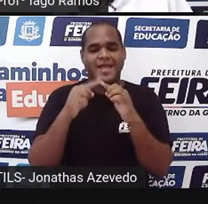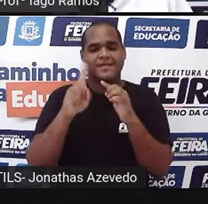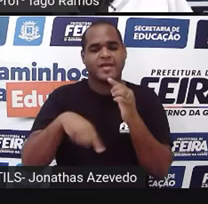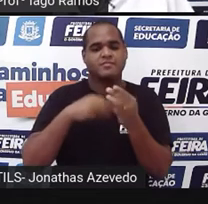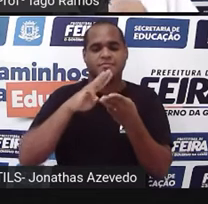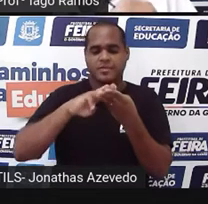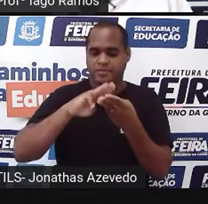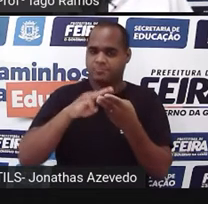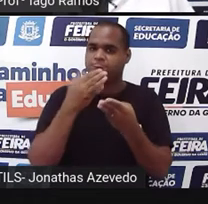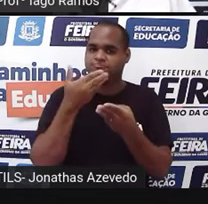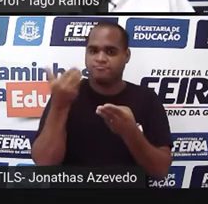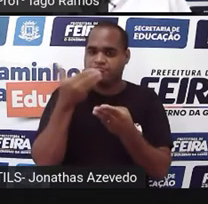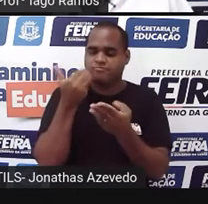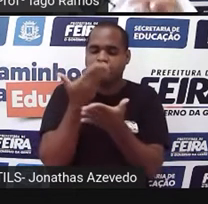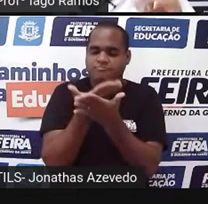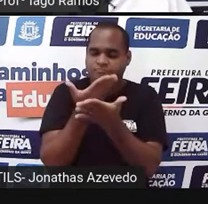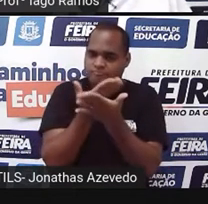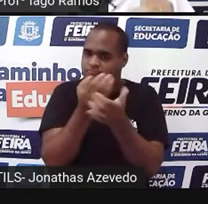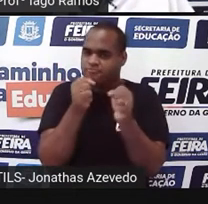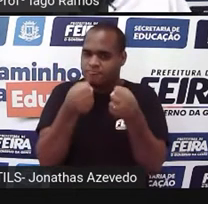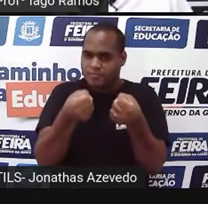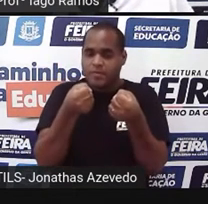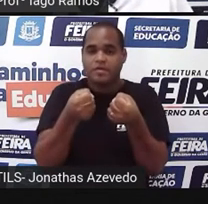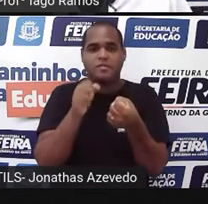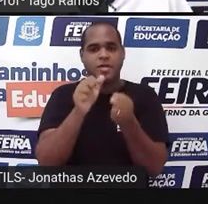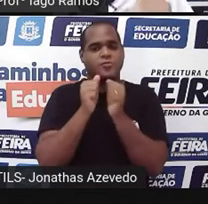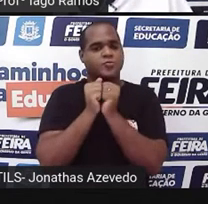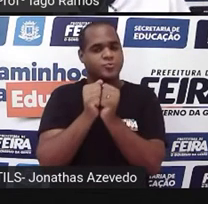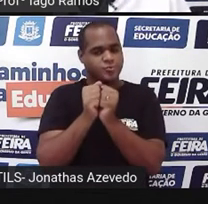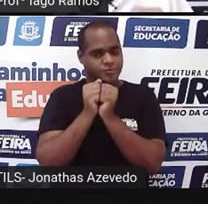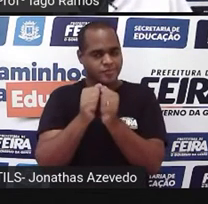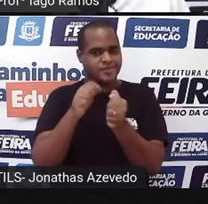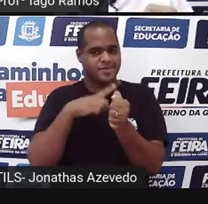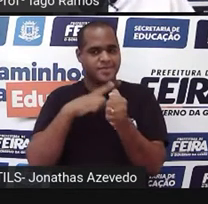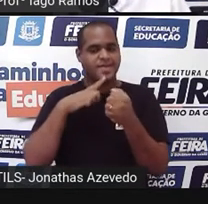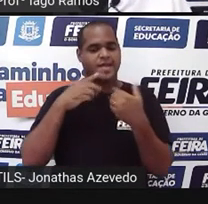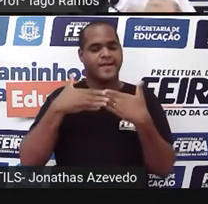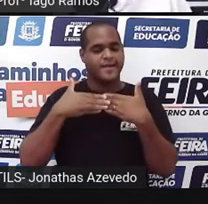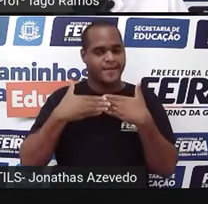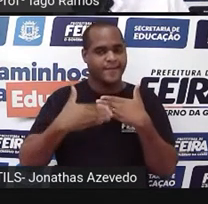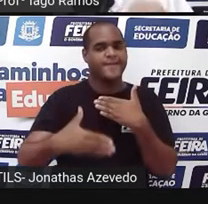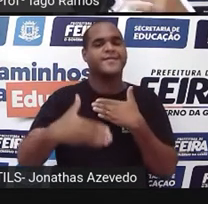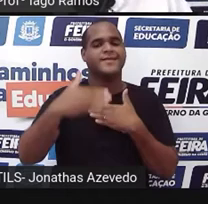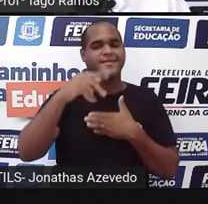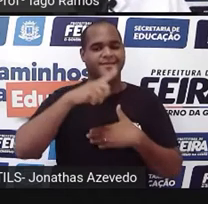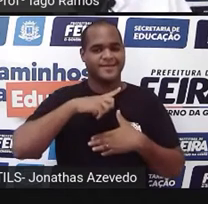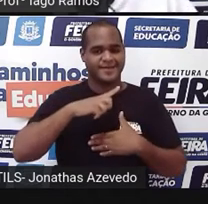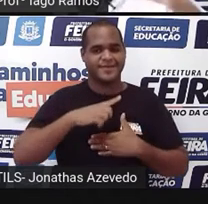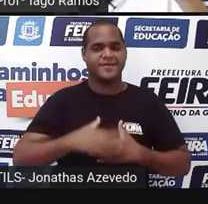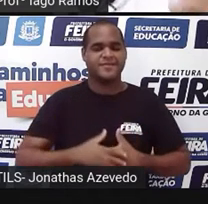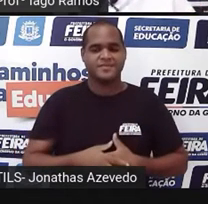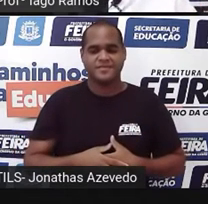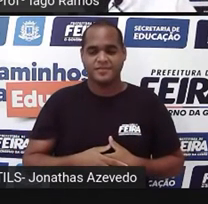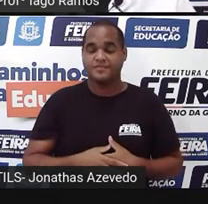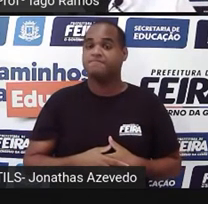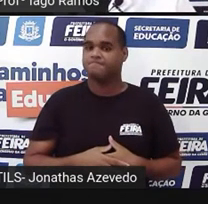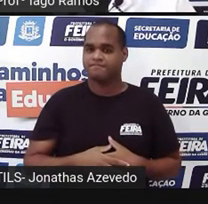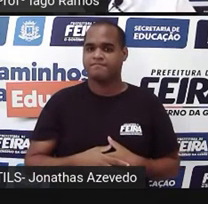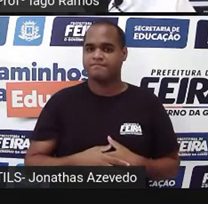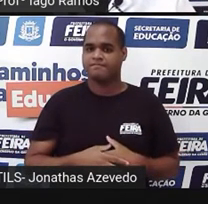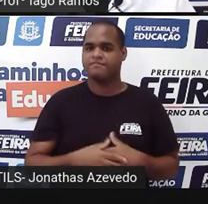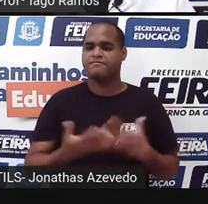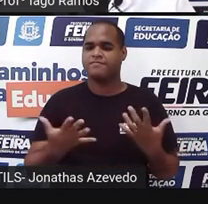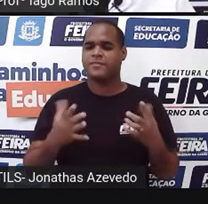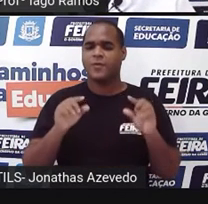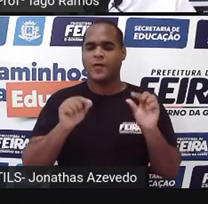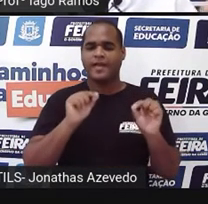matemática tá e a gente vai fazer o uso dela as duas a partir desse momento da aula e onde